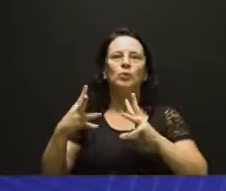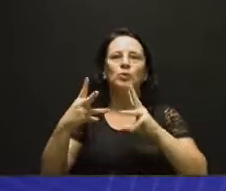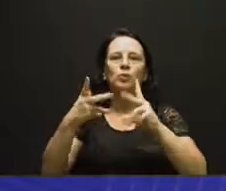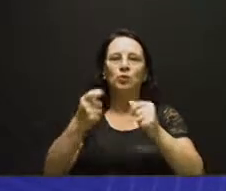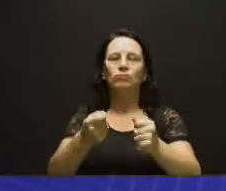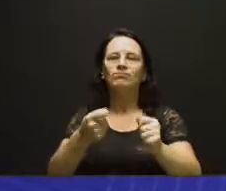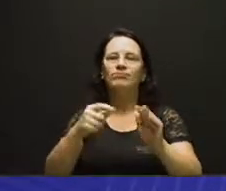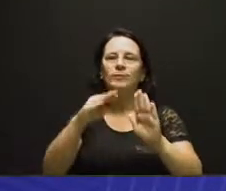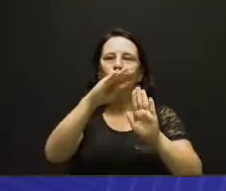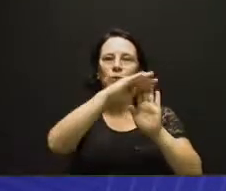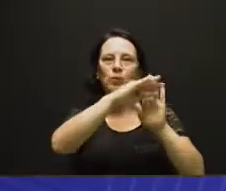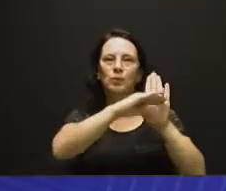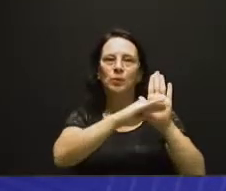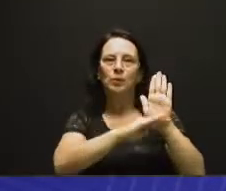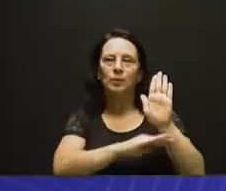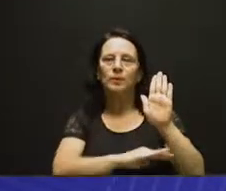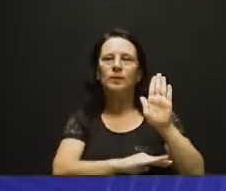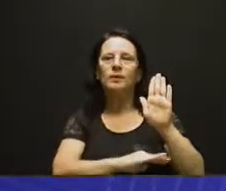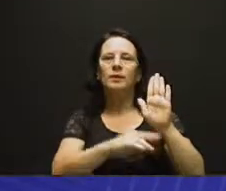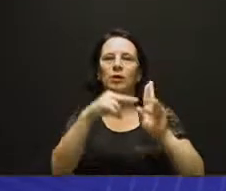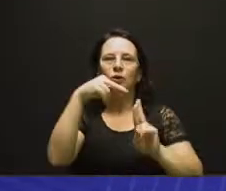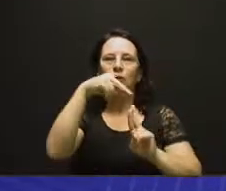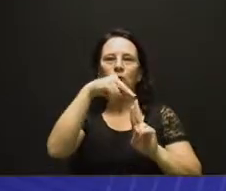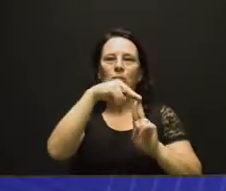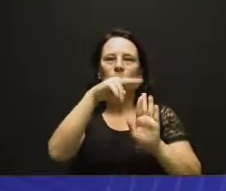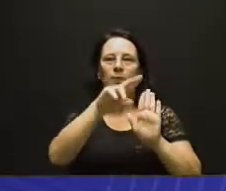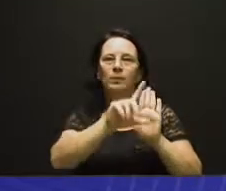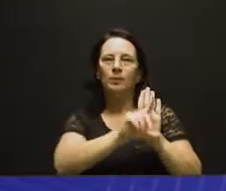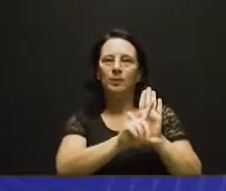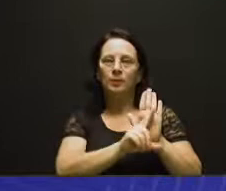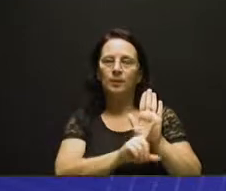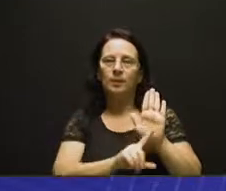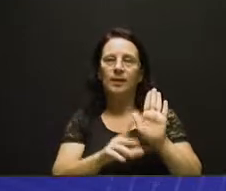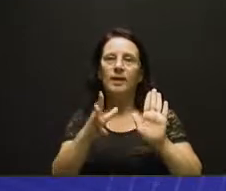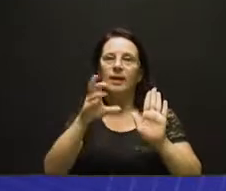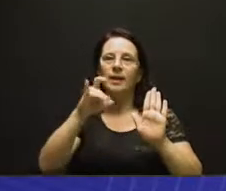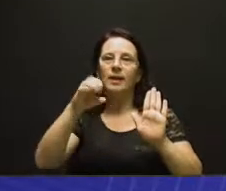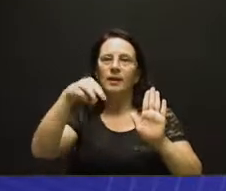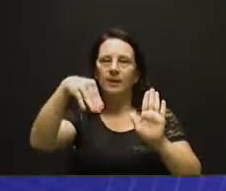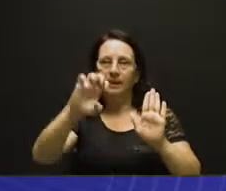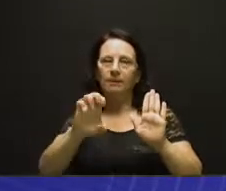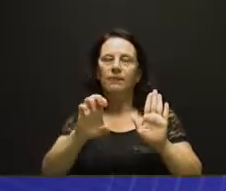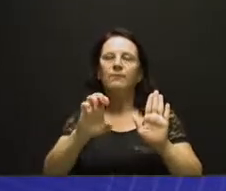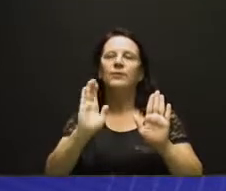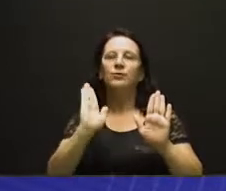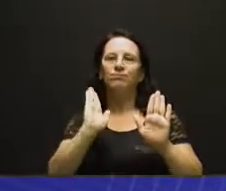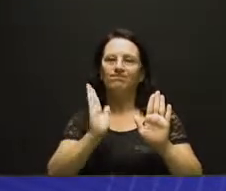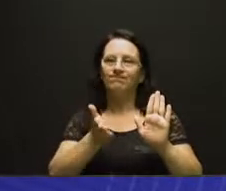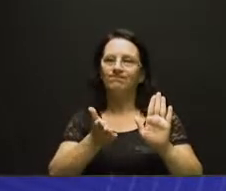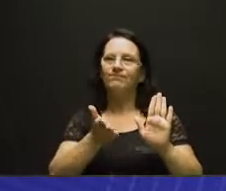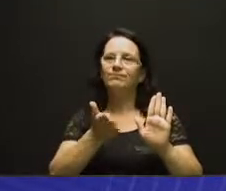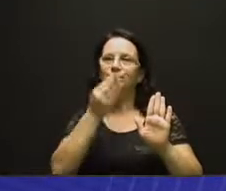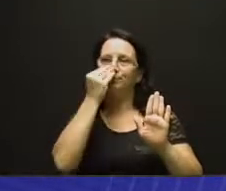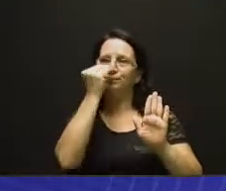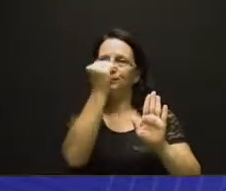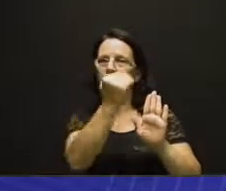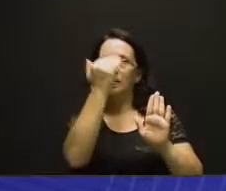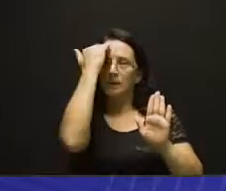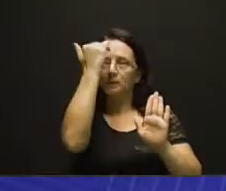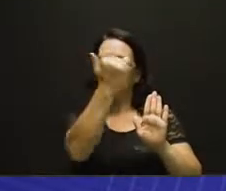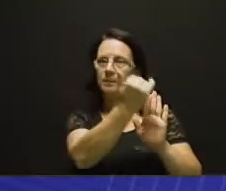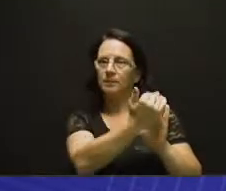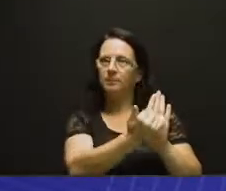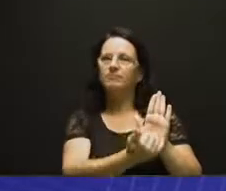for cumprido dos para do parágrafo anterior é considerado crime já está sendo considerado crime e pode passar